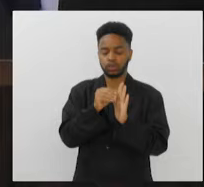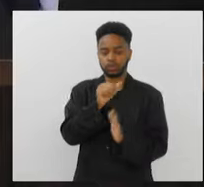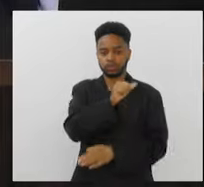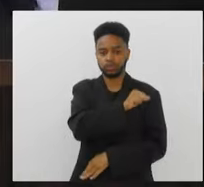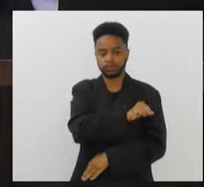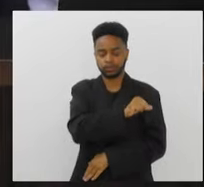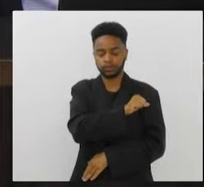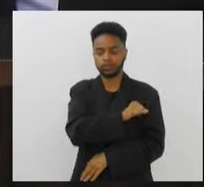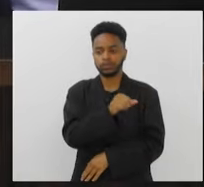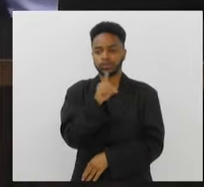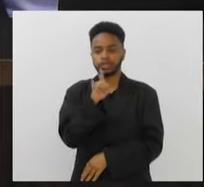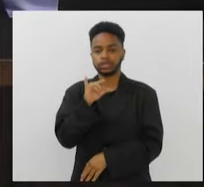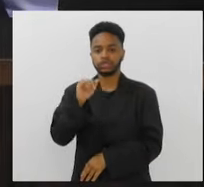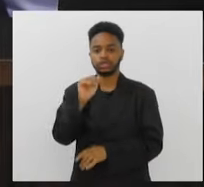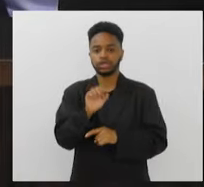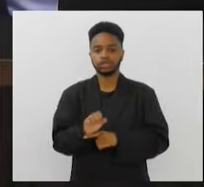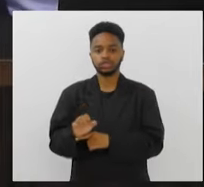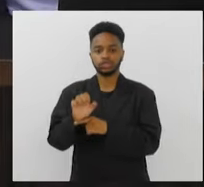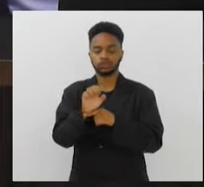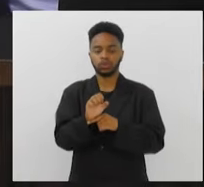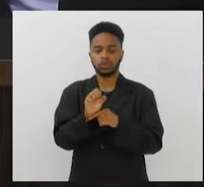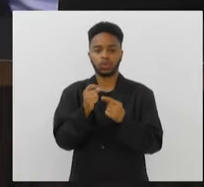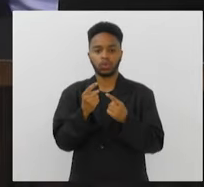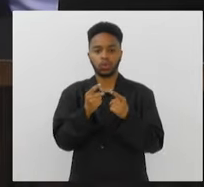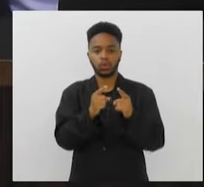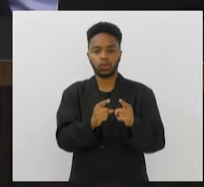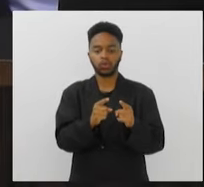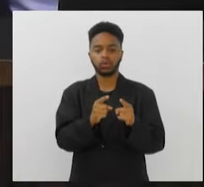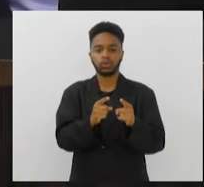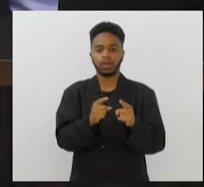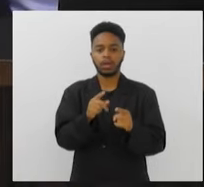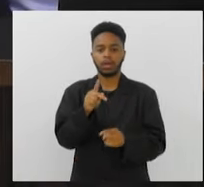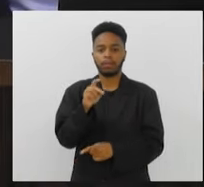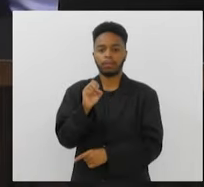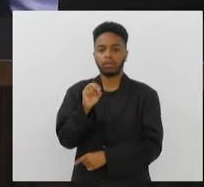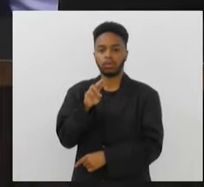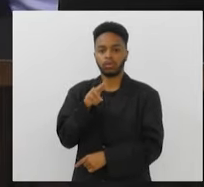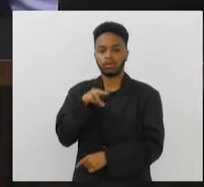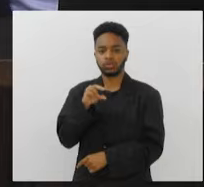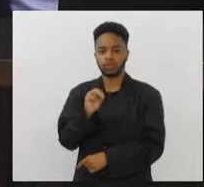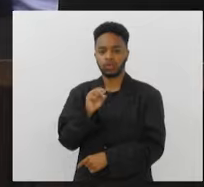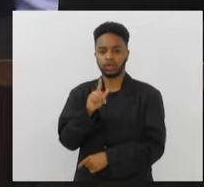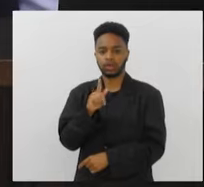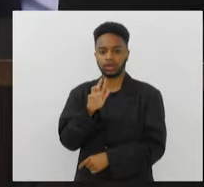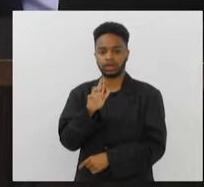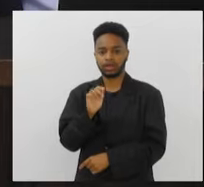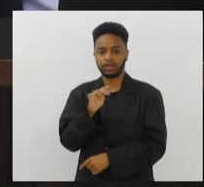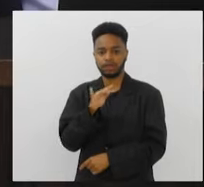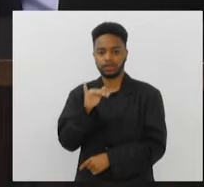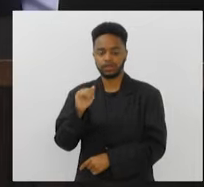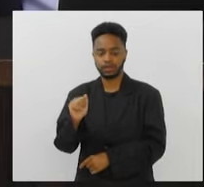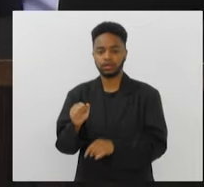Janeiro o Dia Estadual de Combate à Pornografia e à Sexualização